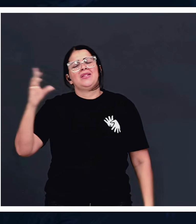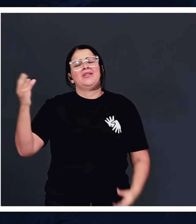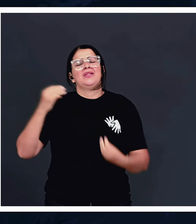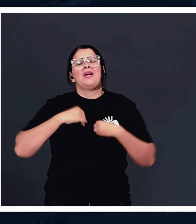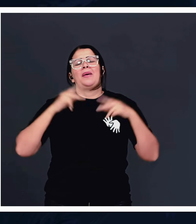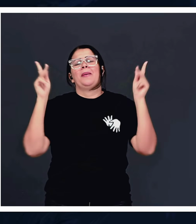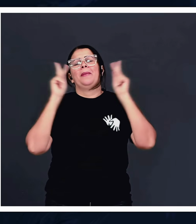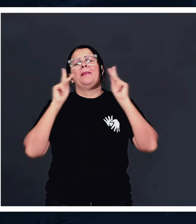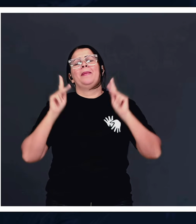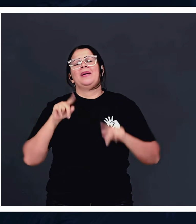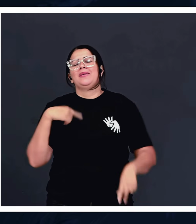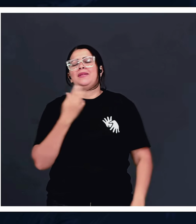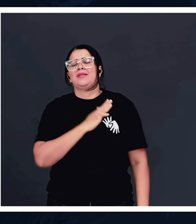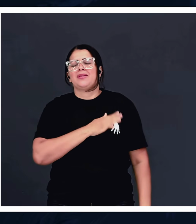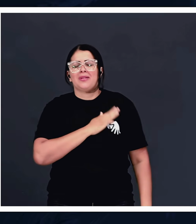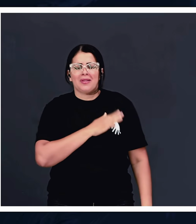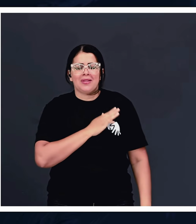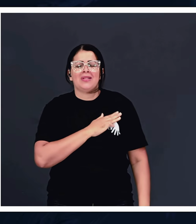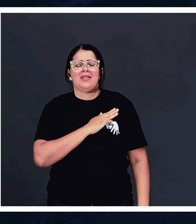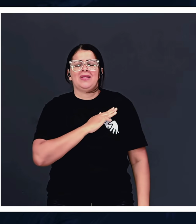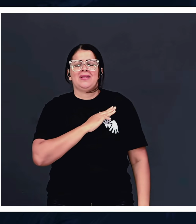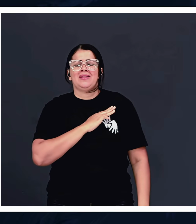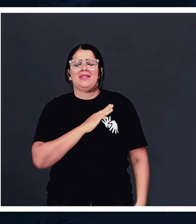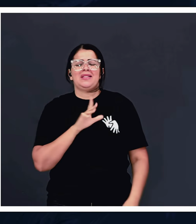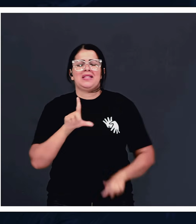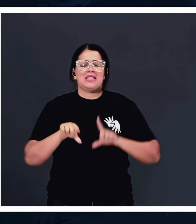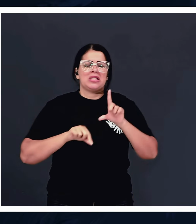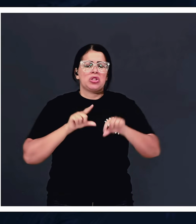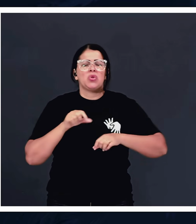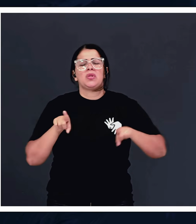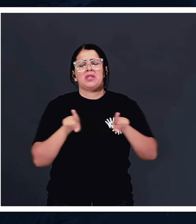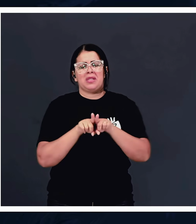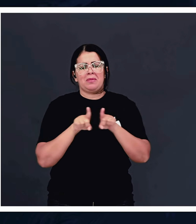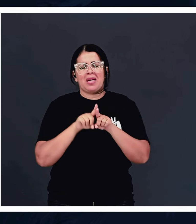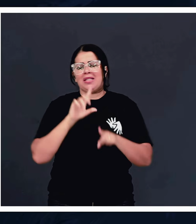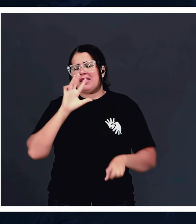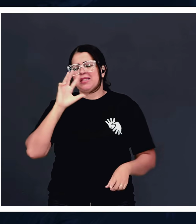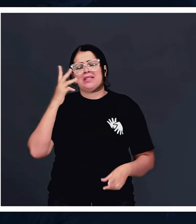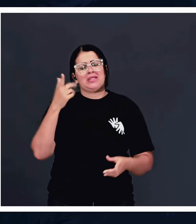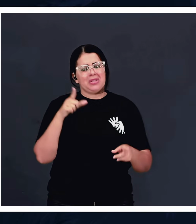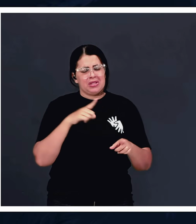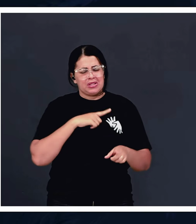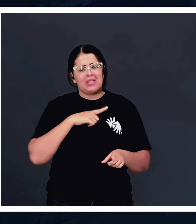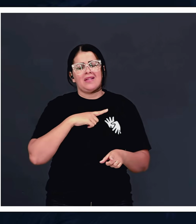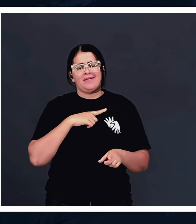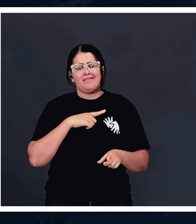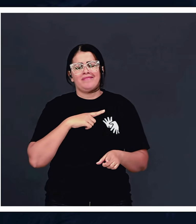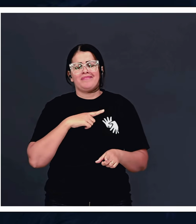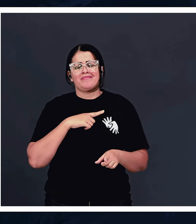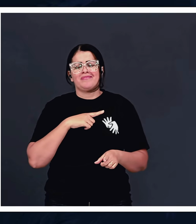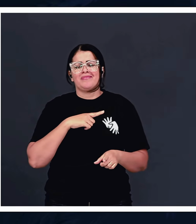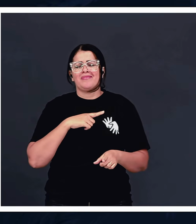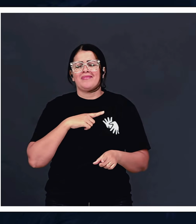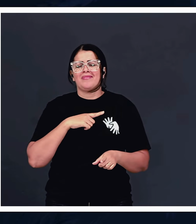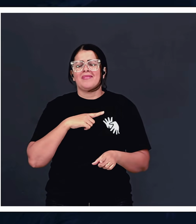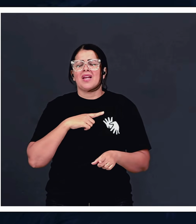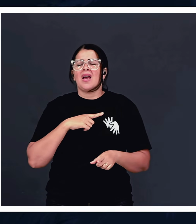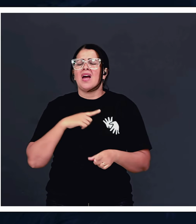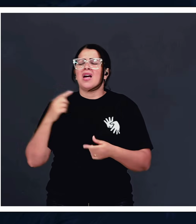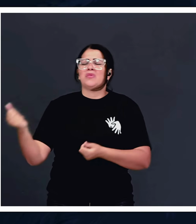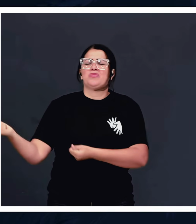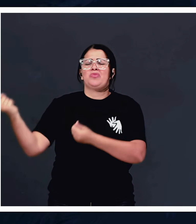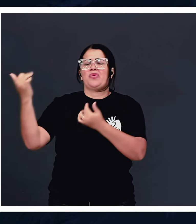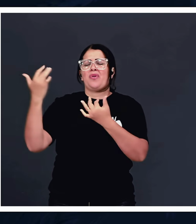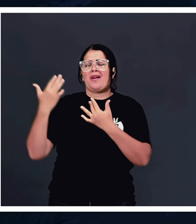paz, Senhor, ao nosso coração, diante das escolhas, das decisões que precisamos ter. Aguça os nossos ouvidos para ouvir a